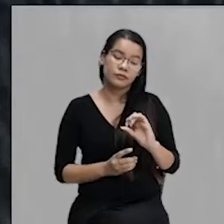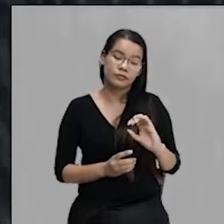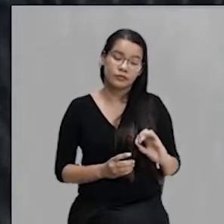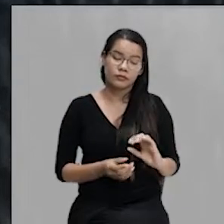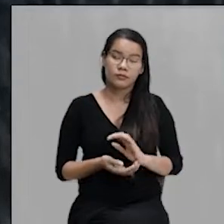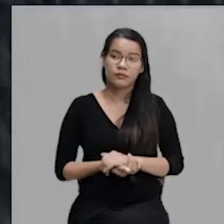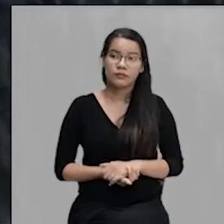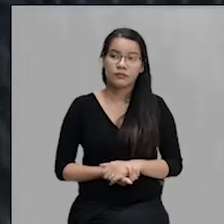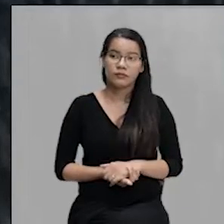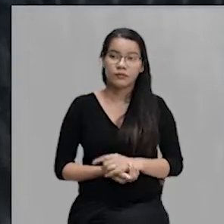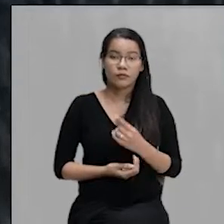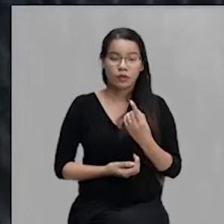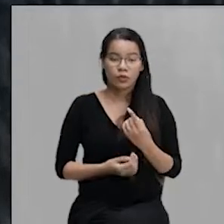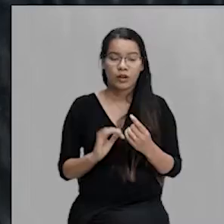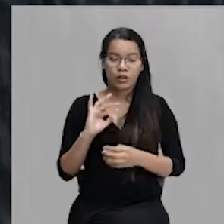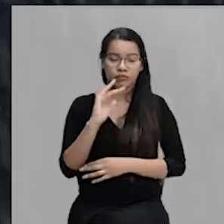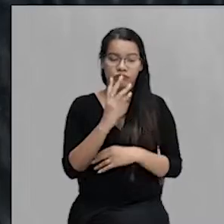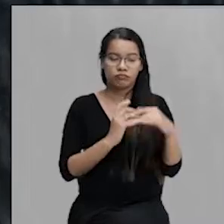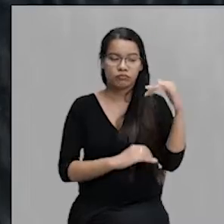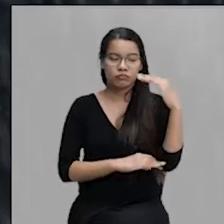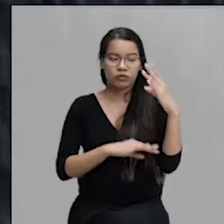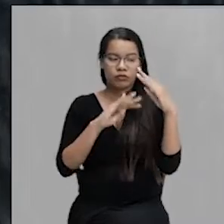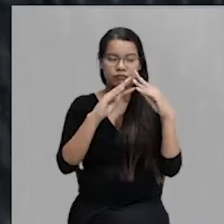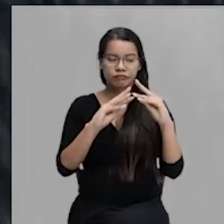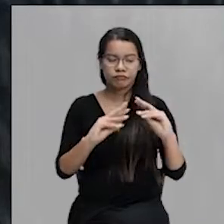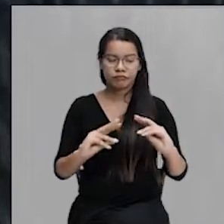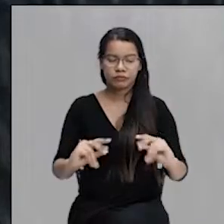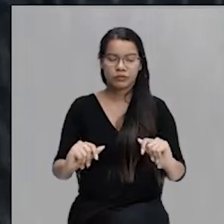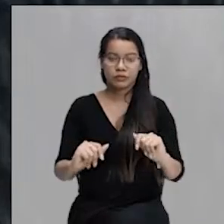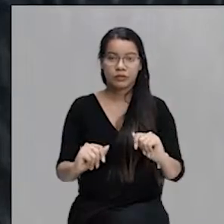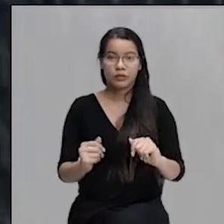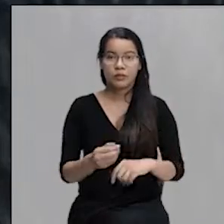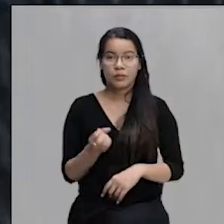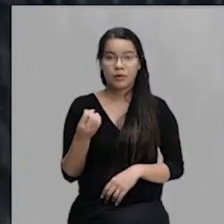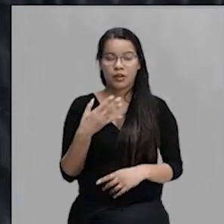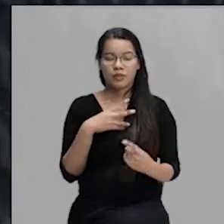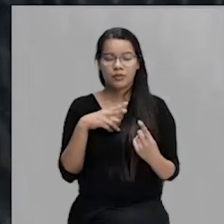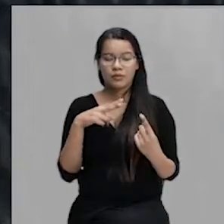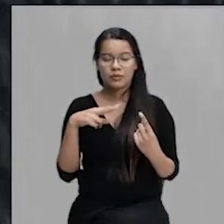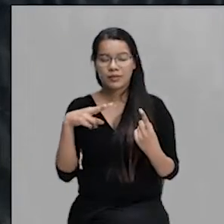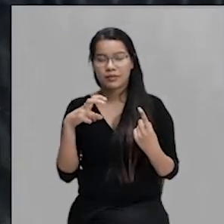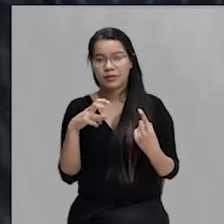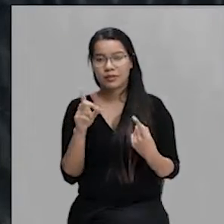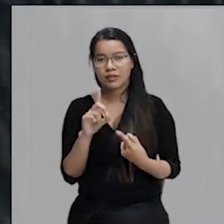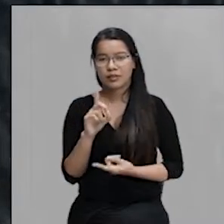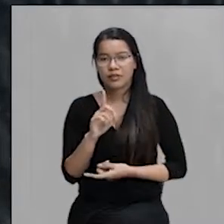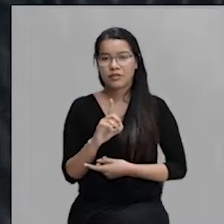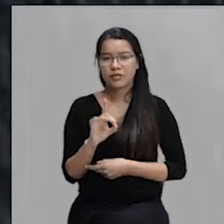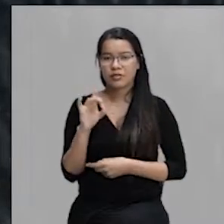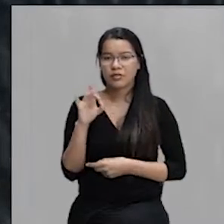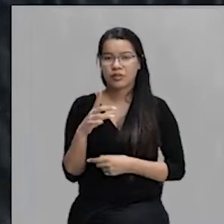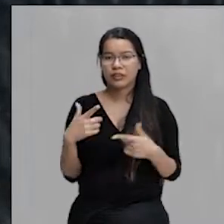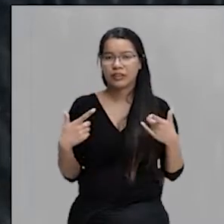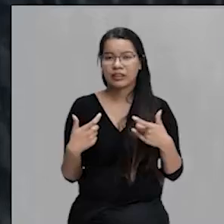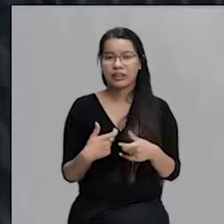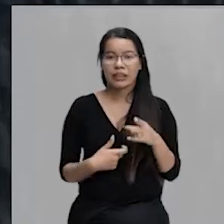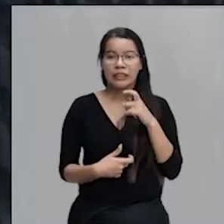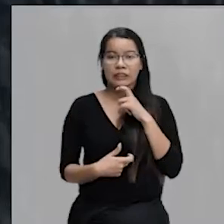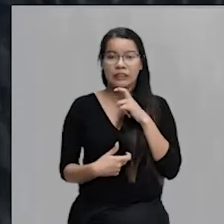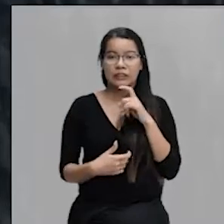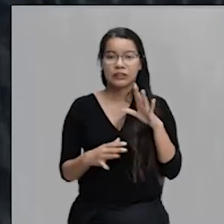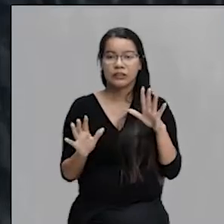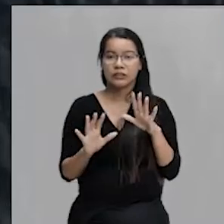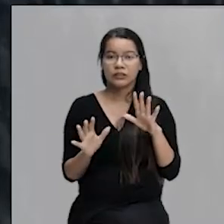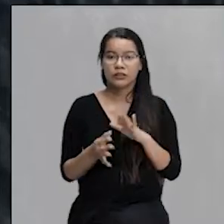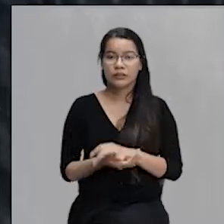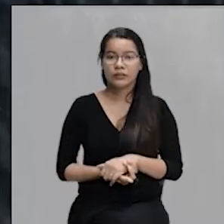degradação ambiental. A questão ambiental trabalhada por uma nova perspectiva, que não é mais a perspectiva da Guerra Fria, não